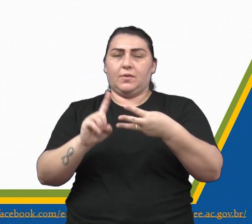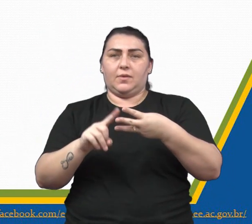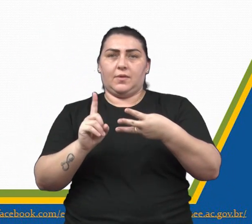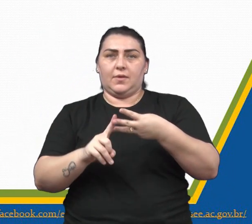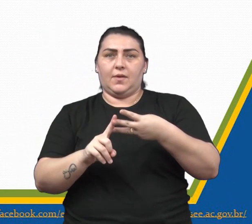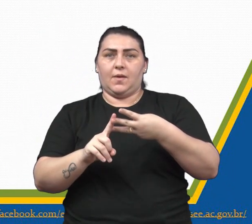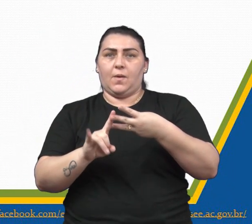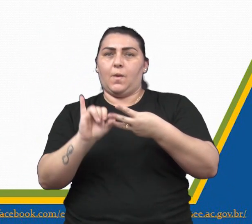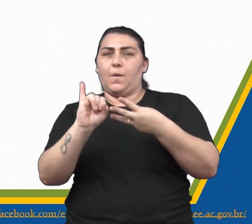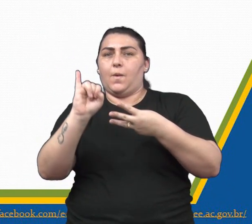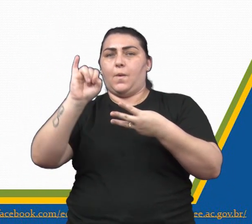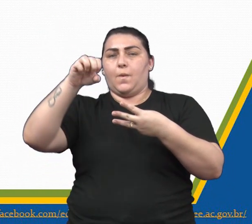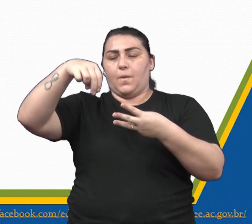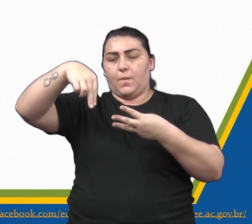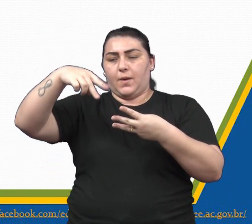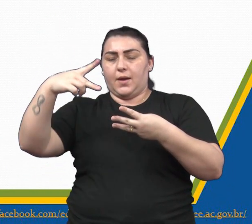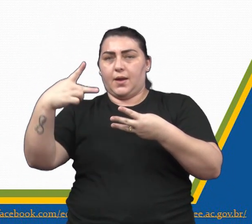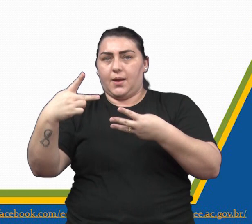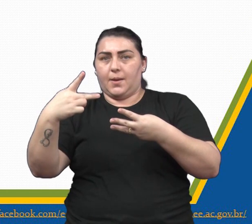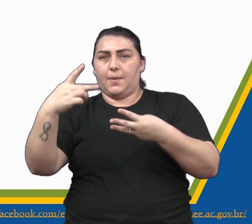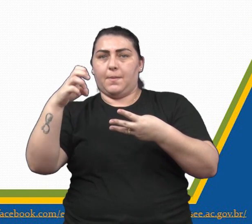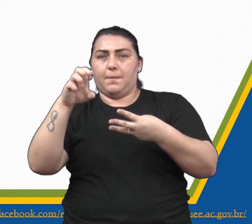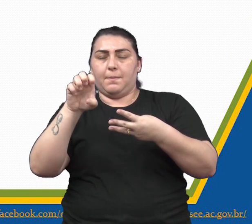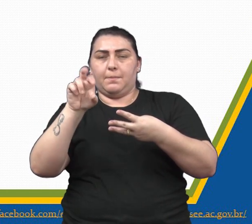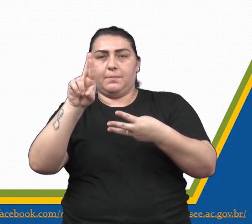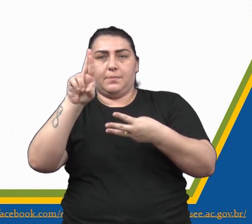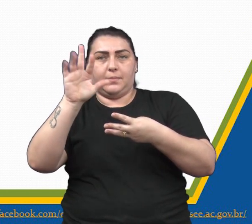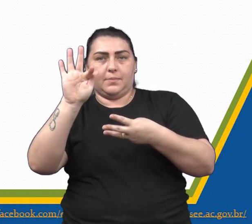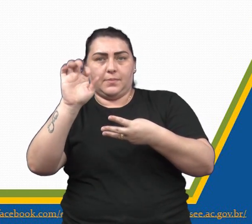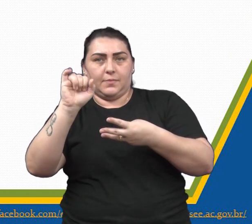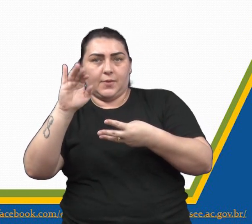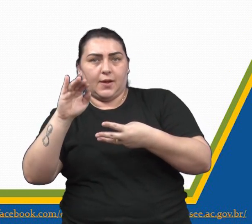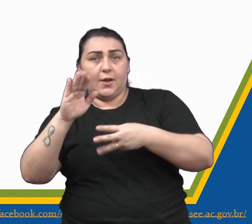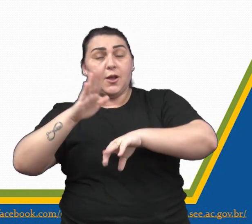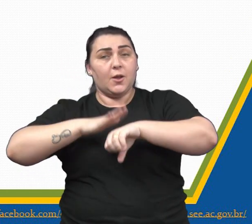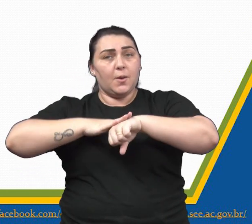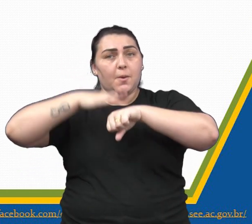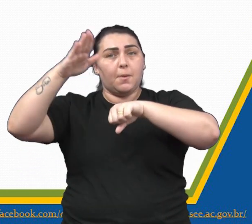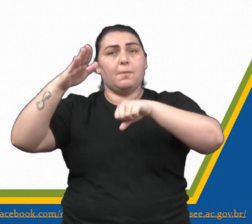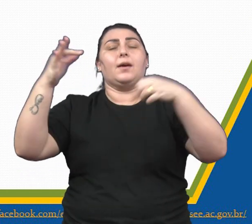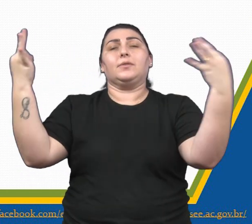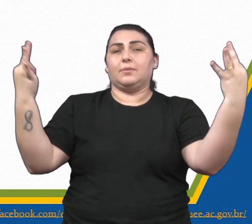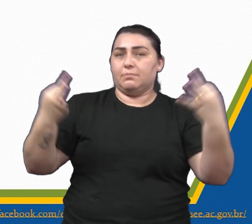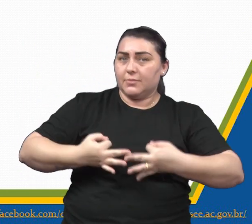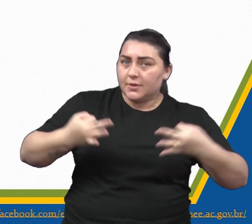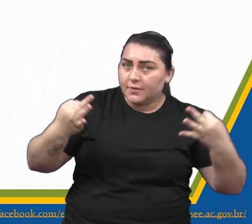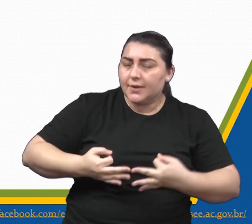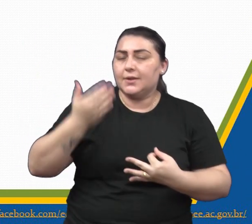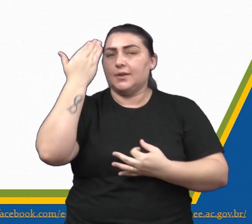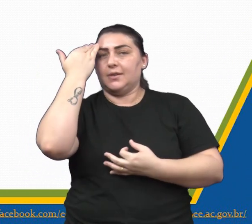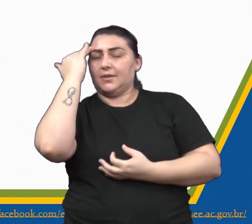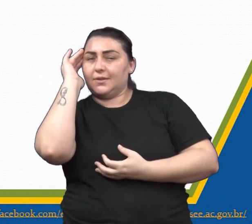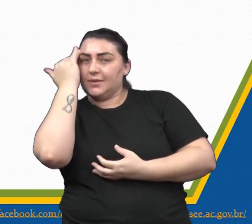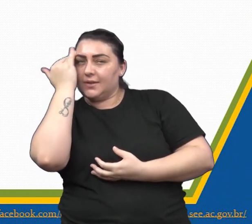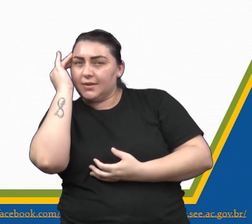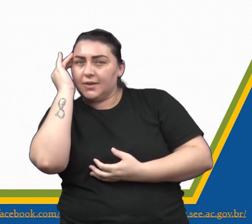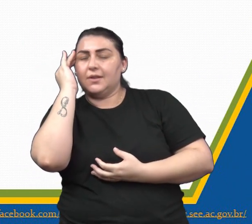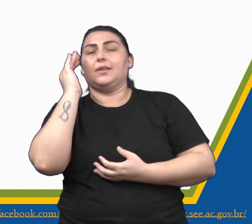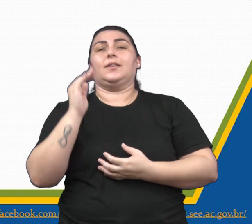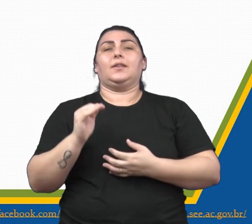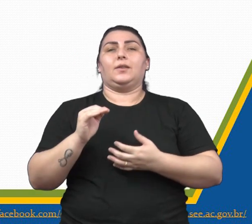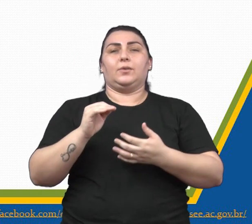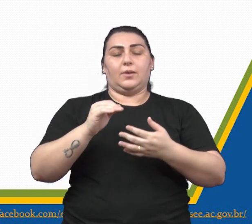pretérito imperfeito e pretérito mais que perfeito. Para que entendamos, vamos rever alguns trechos do